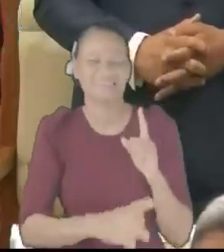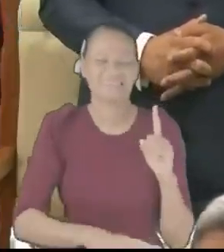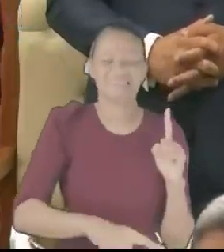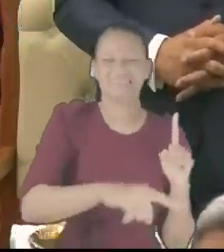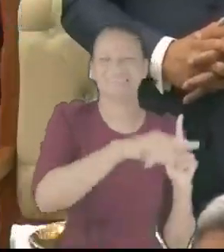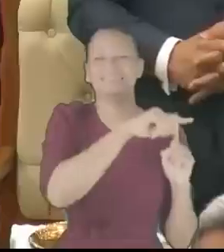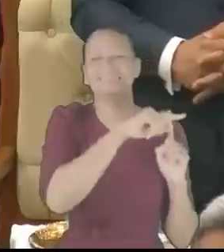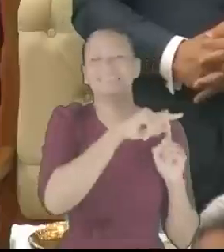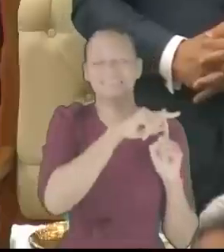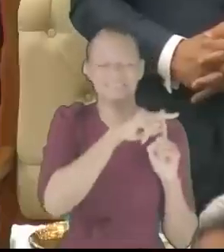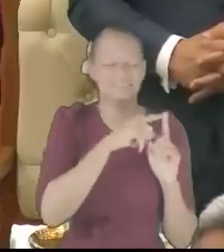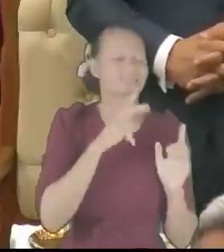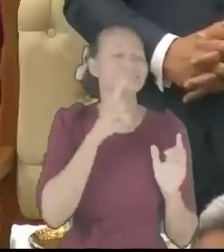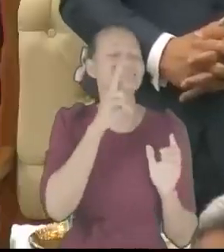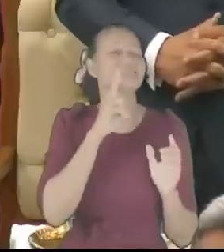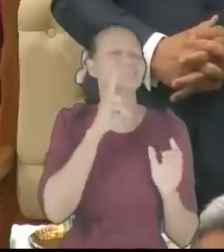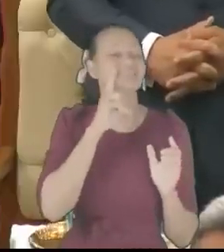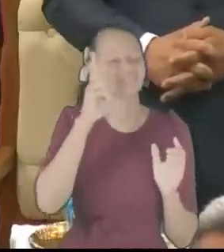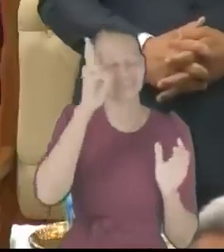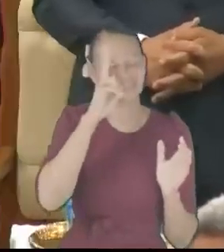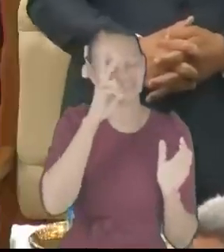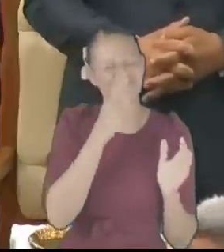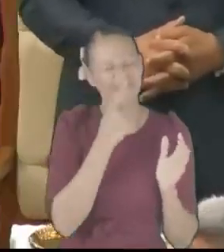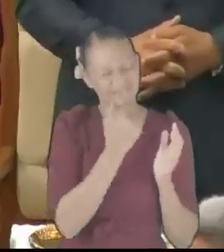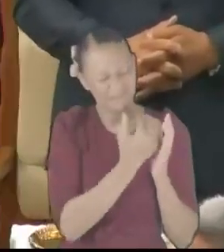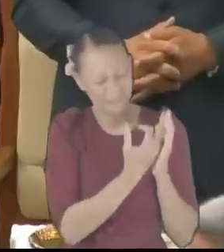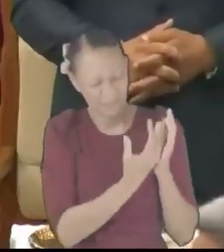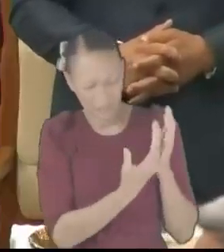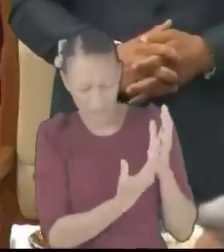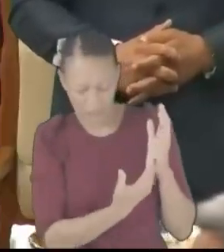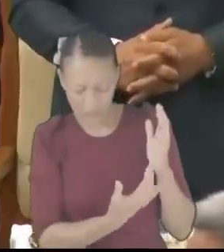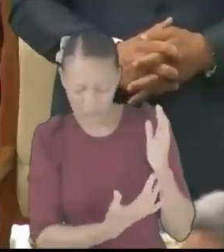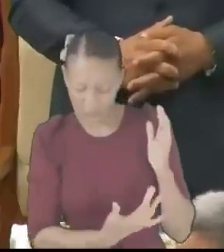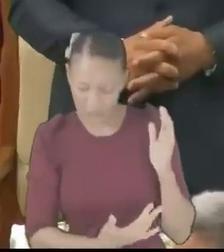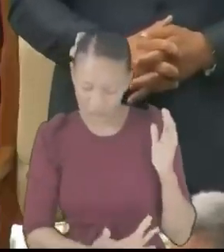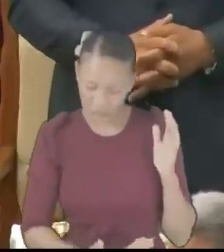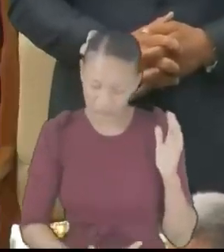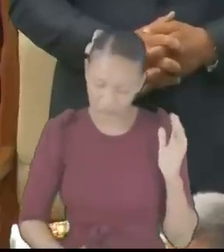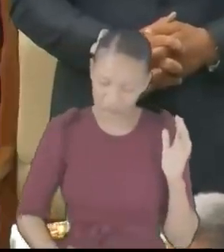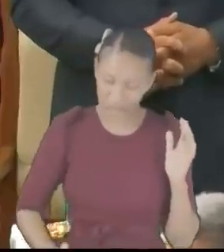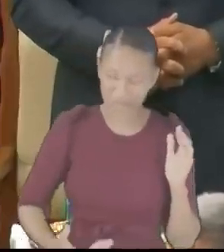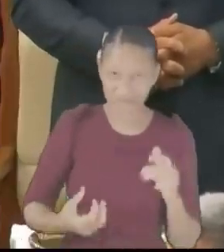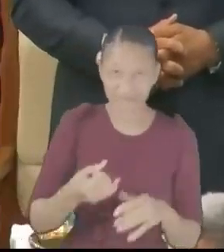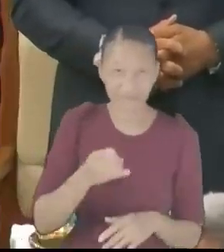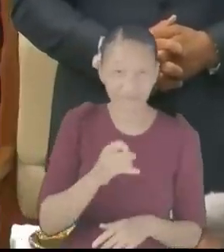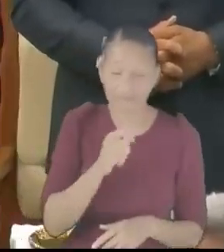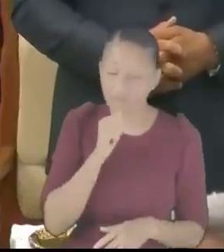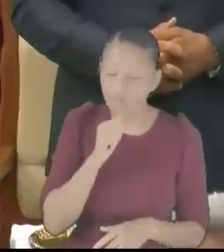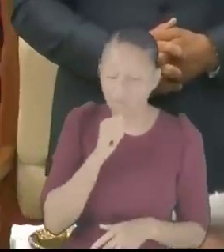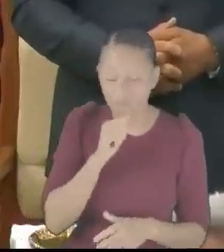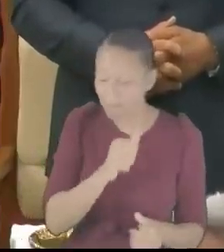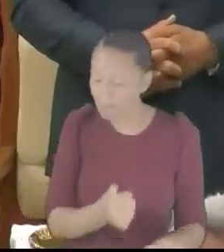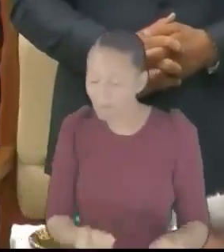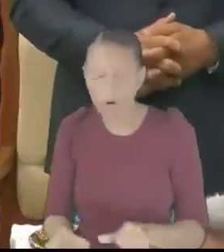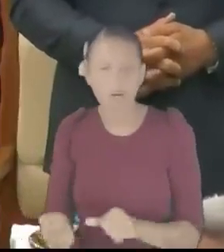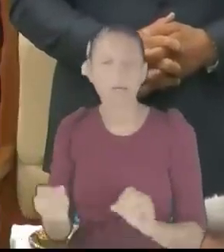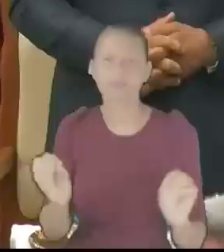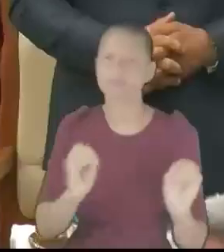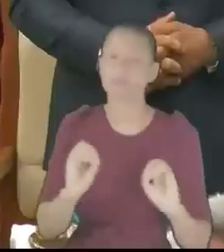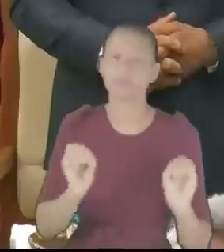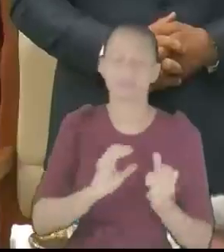vinho será a memória sagrada do sangue que foi derramado. Se você não é batizado, não receba. Não